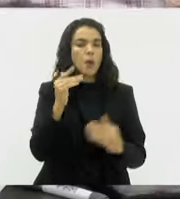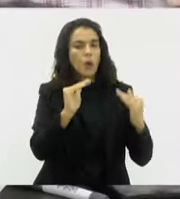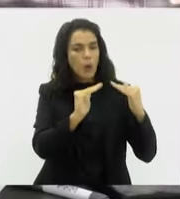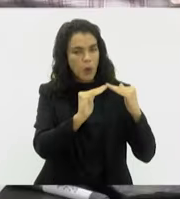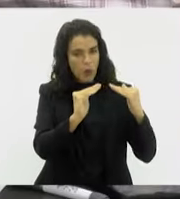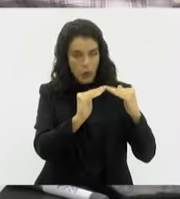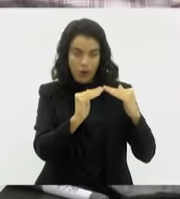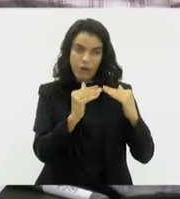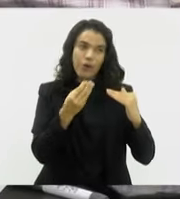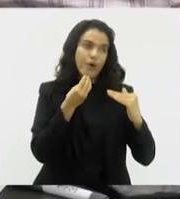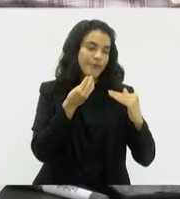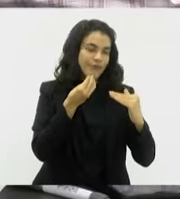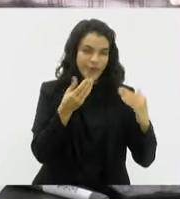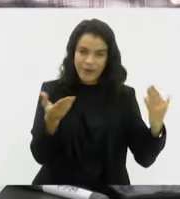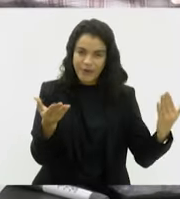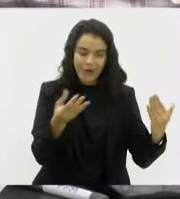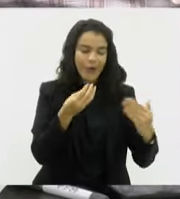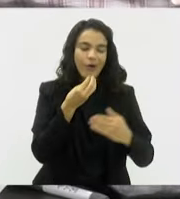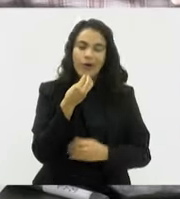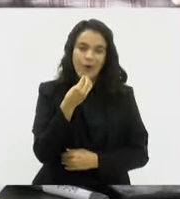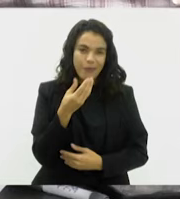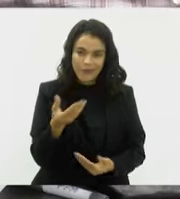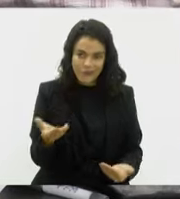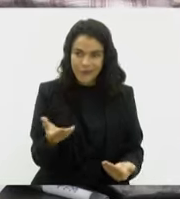ele, para variar.